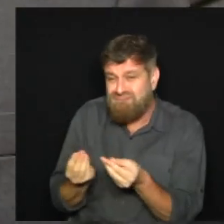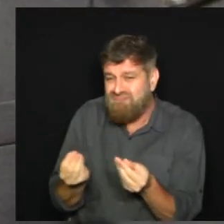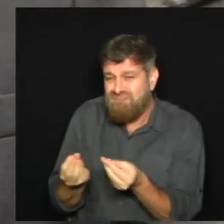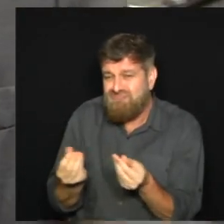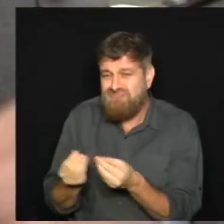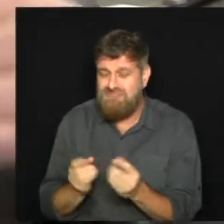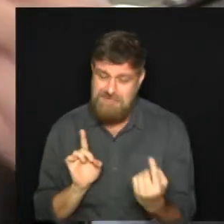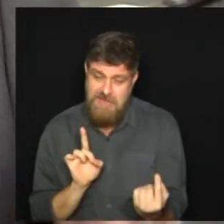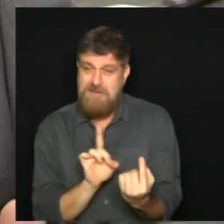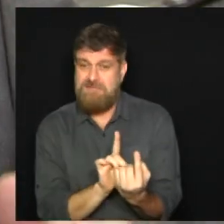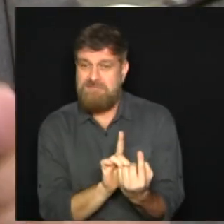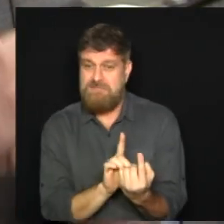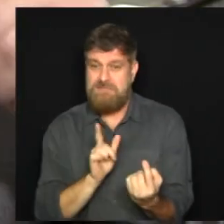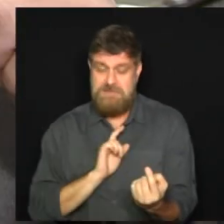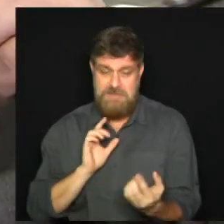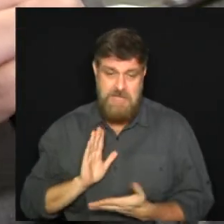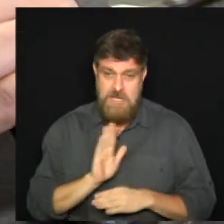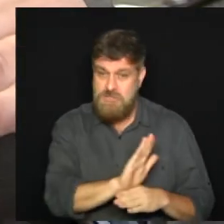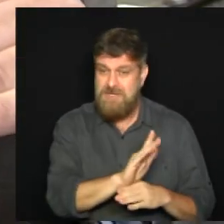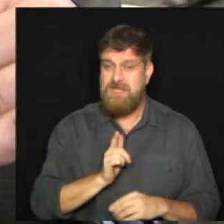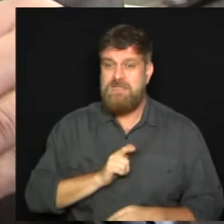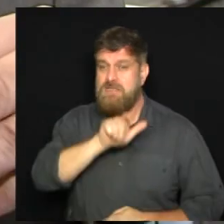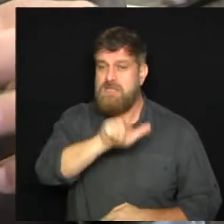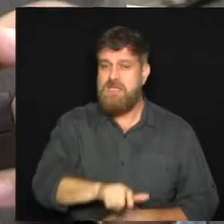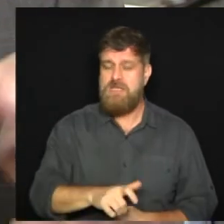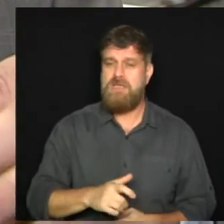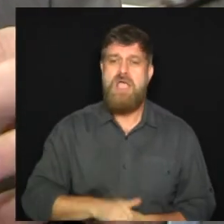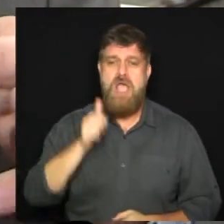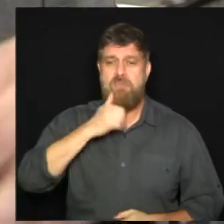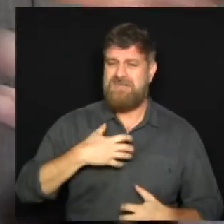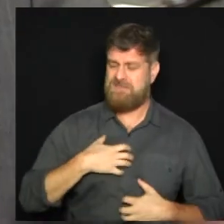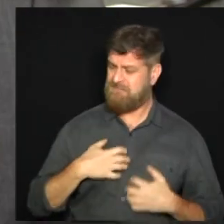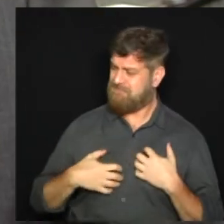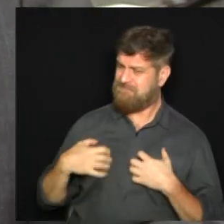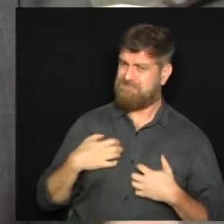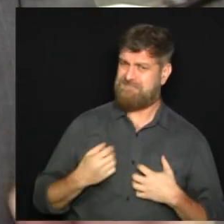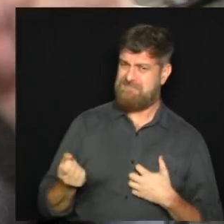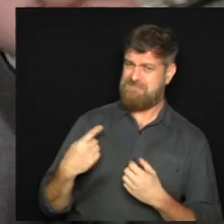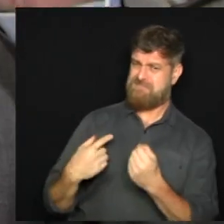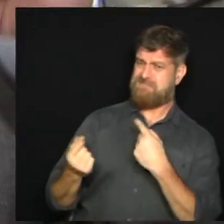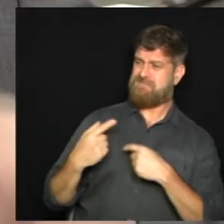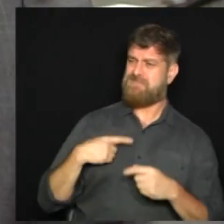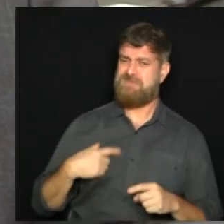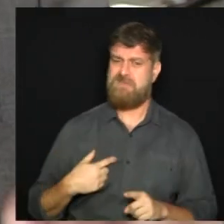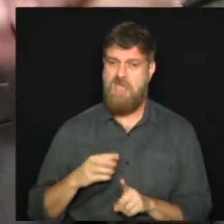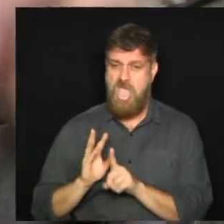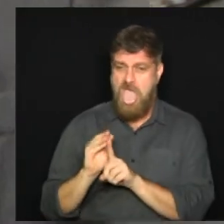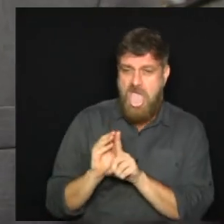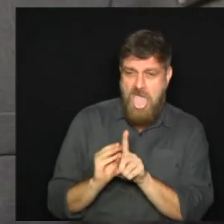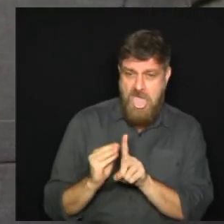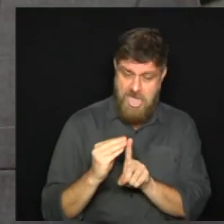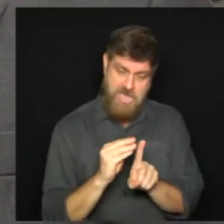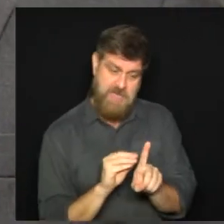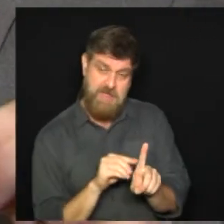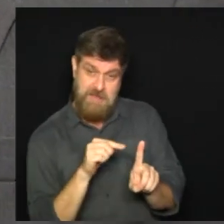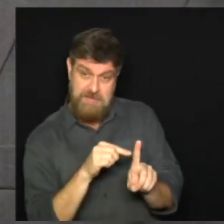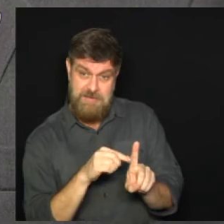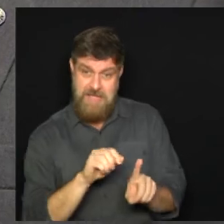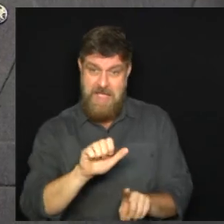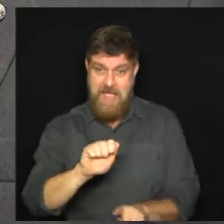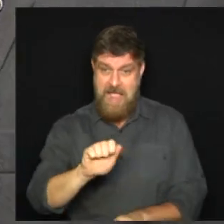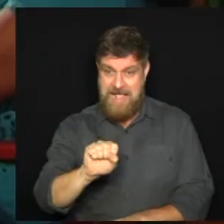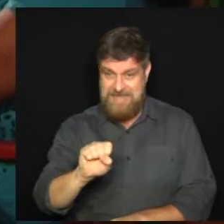Ou seja, insultam ou muitas vezes não acreditam, então é necessário uma qualificação